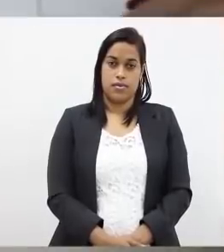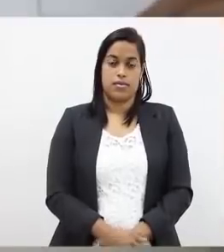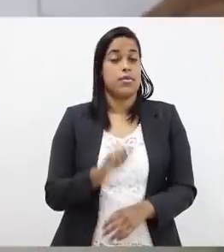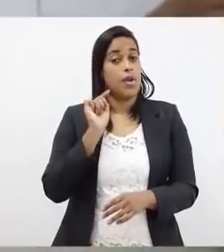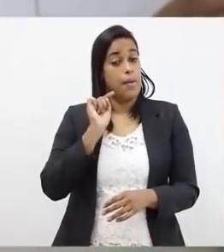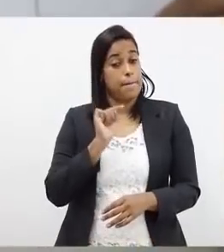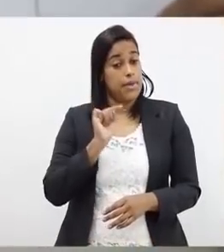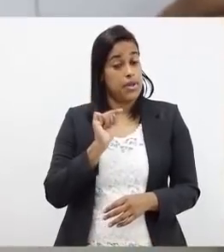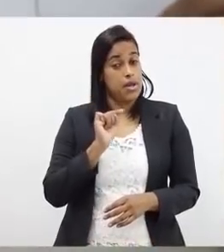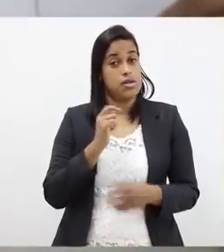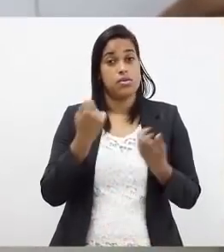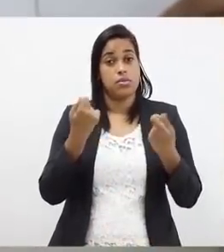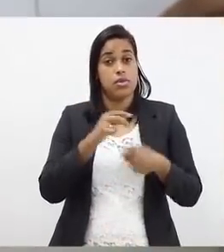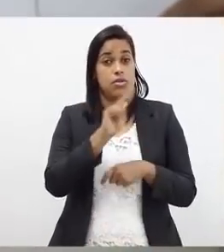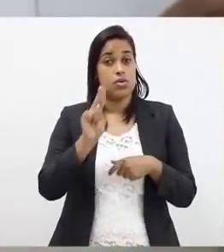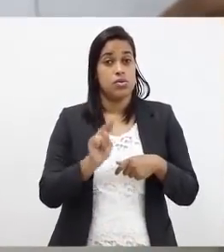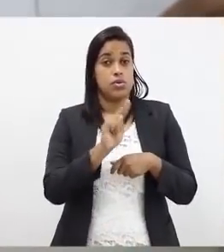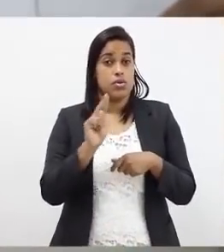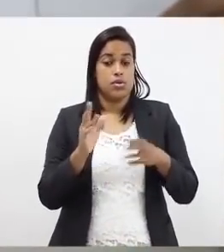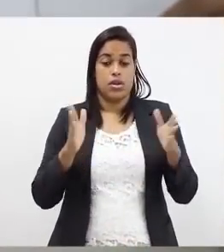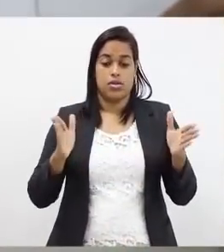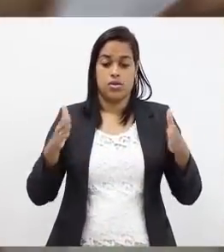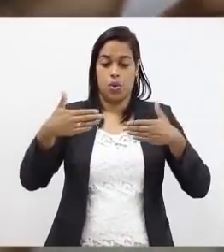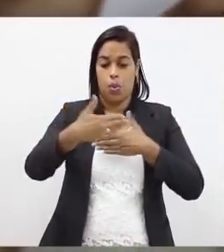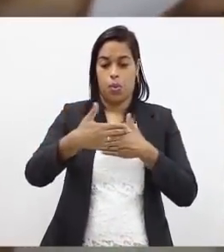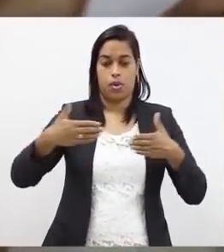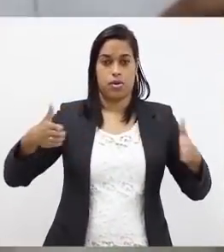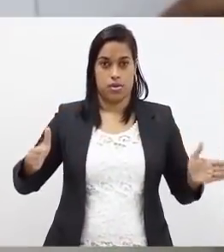Para isso, eu vou utilizar esse quadrante.